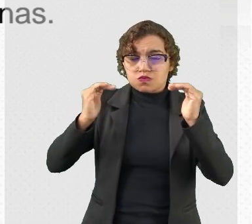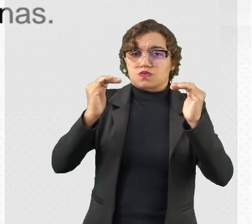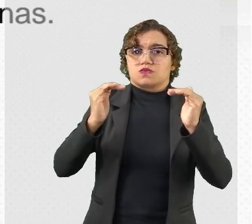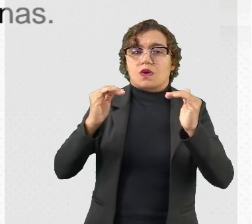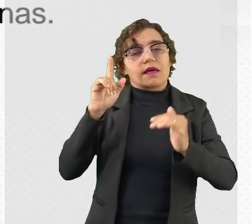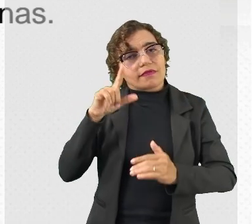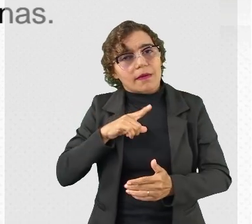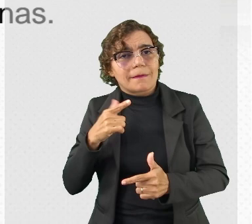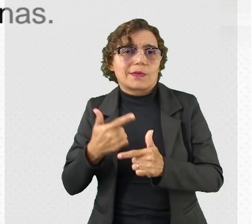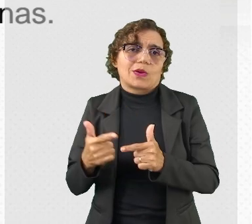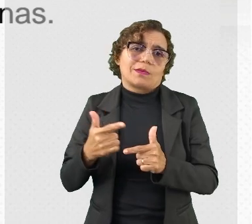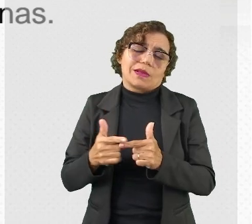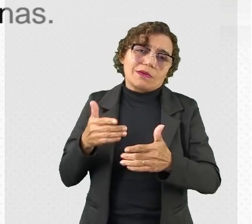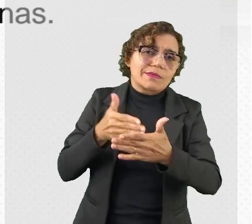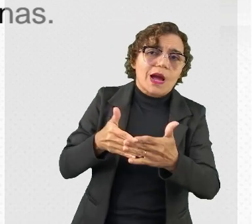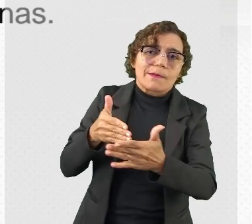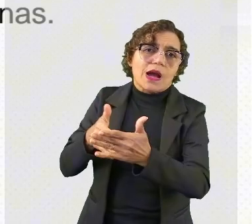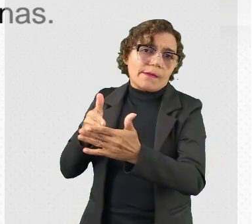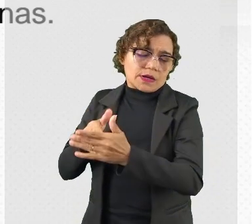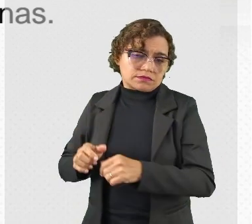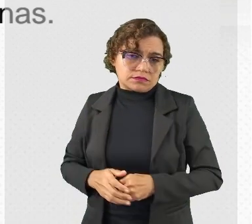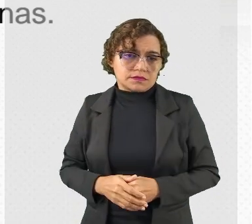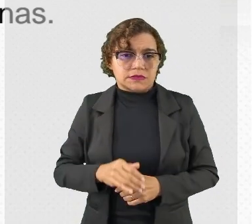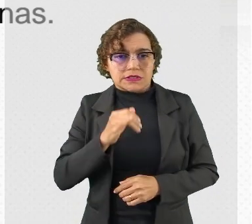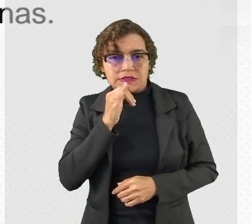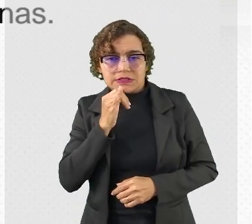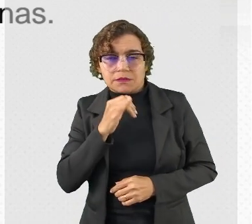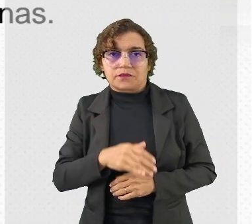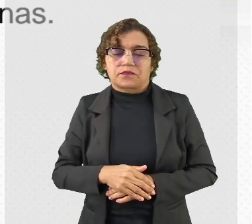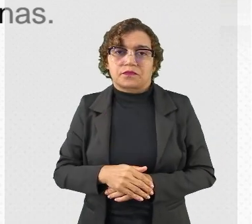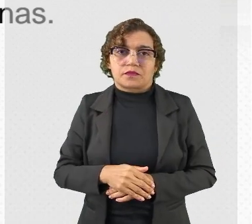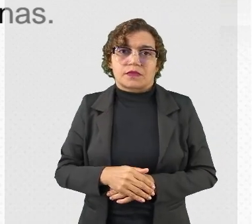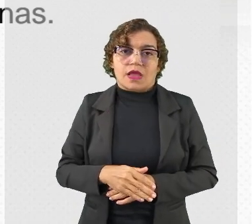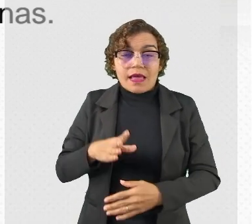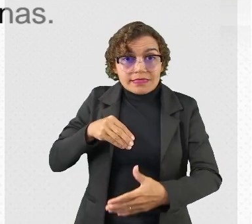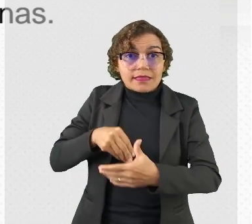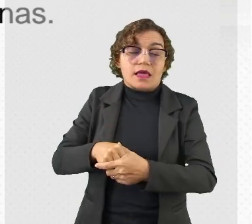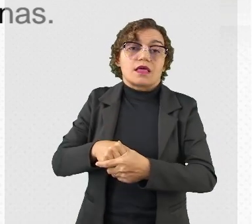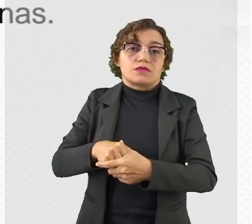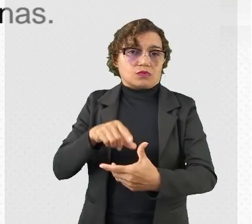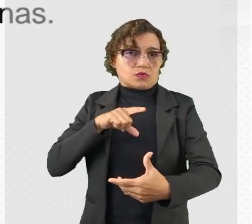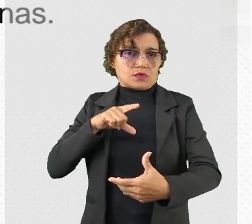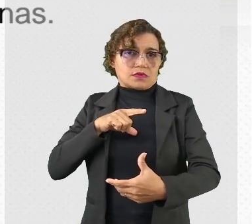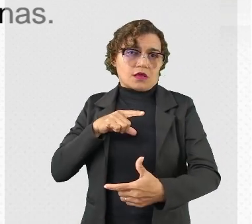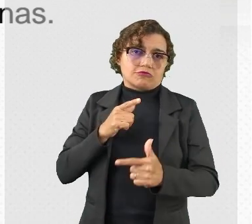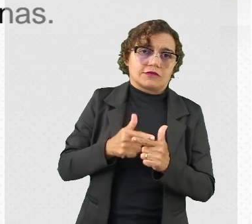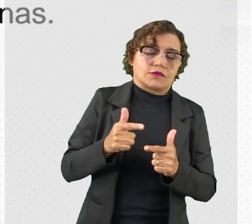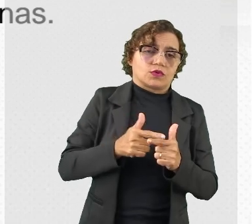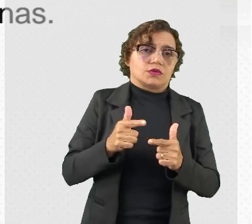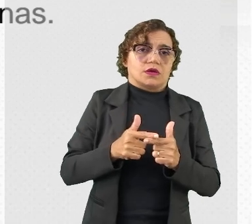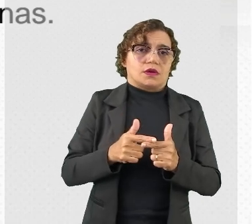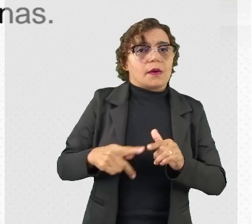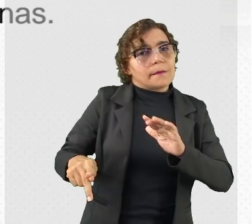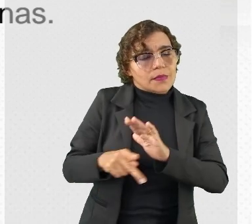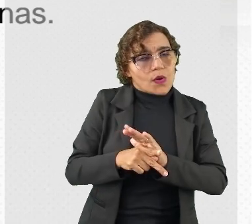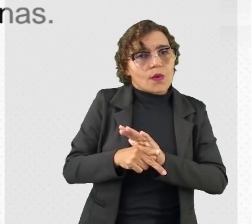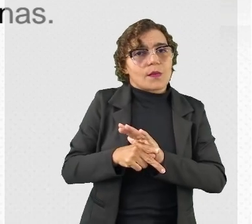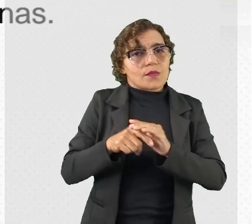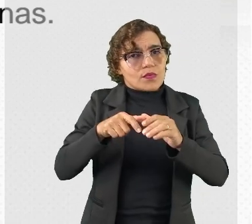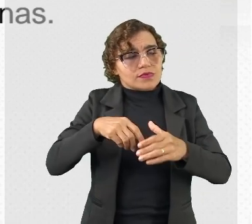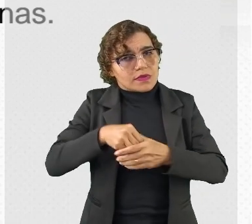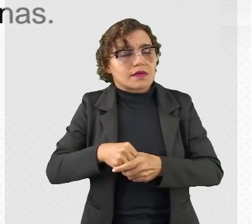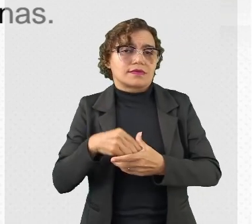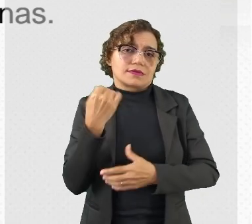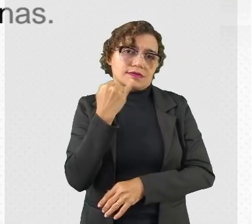principal obstáculo. Perceba que não é um obstáculo externo, é um obstáculo interno. Então é um problema da própria Itália.